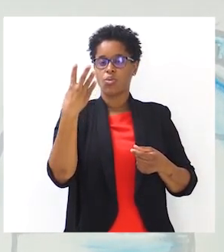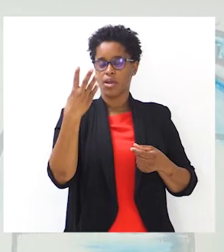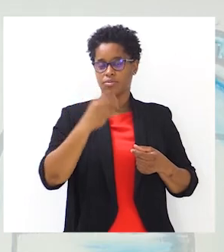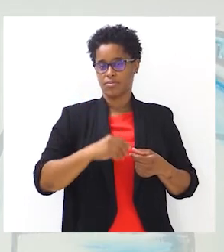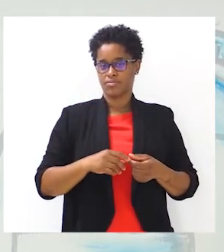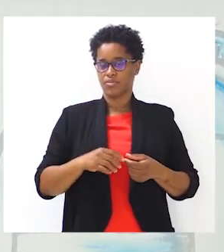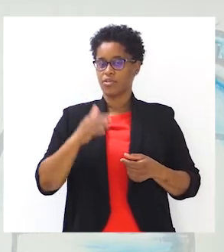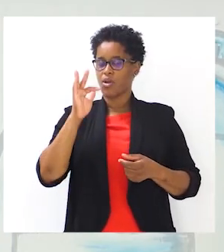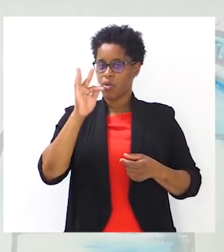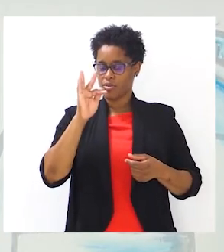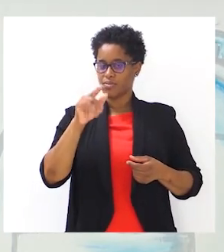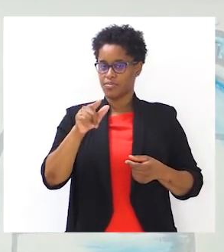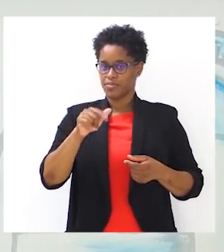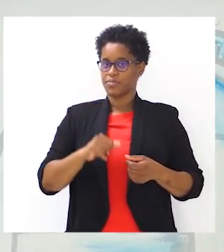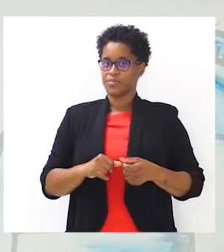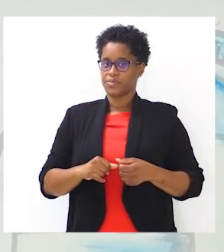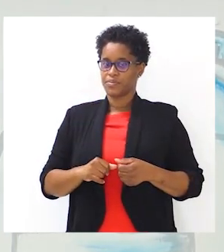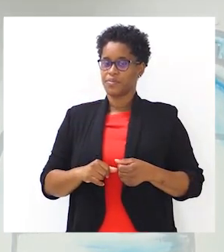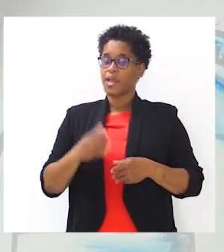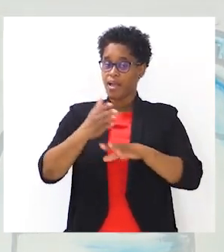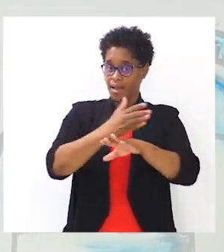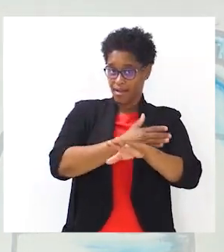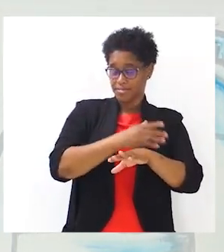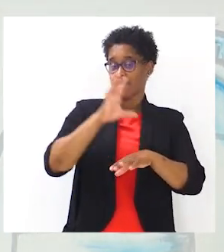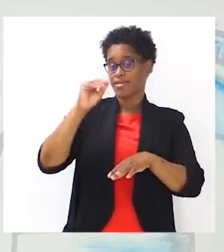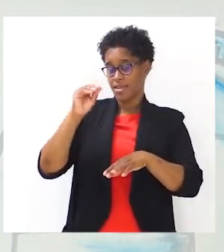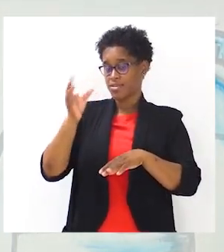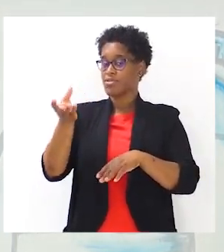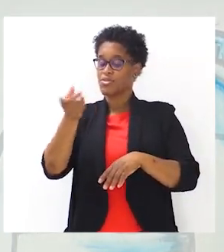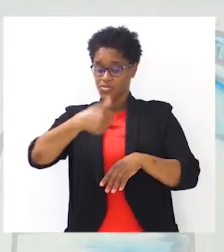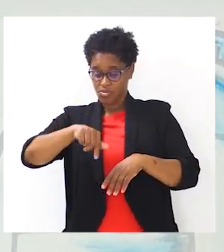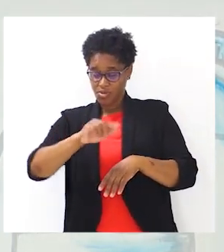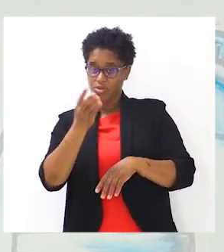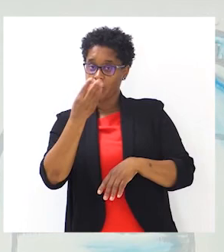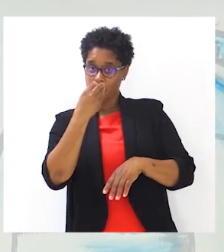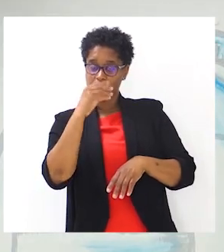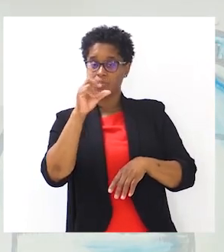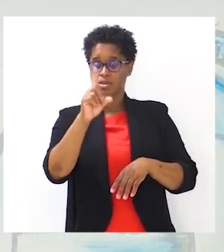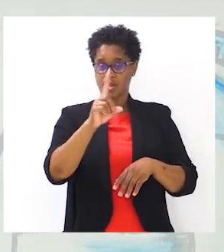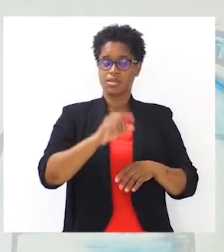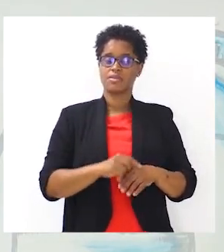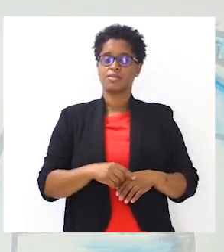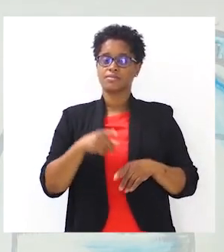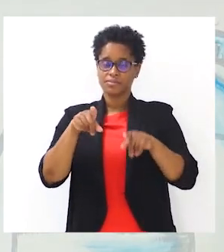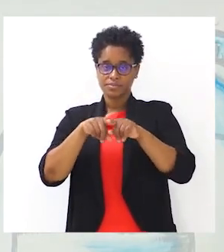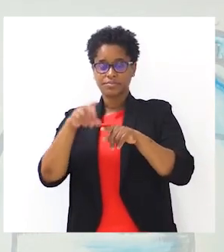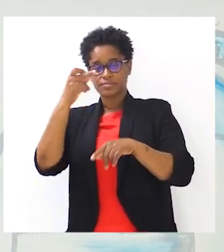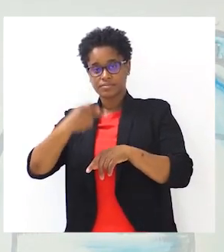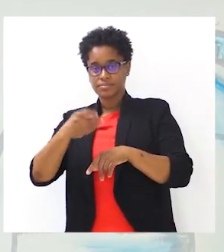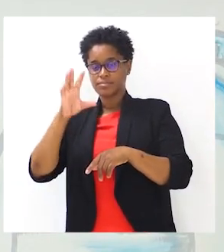4. Eram 10, comemos 6,